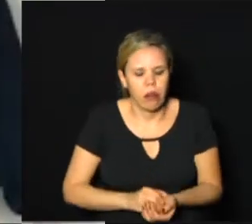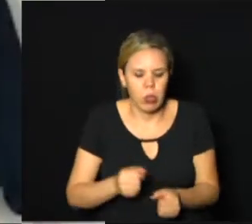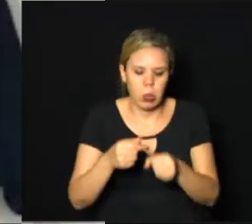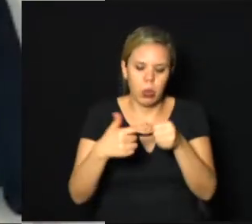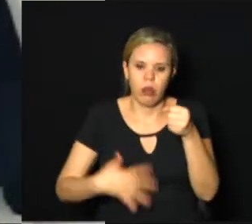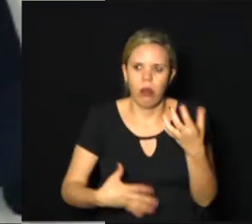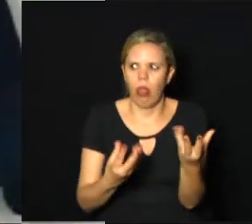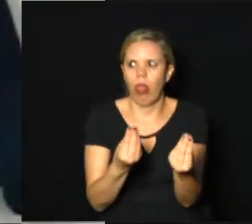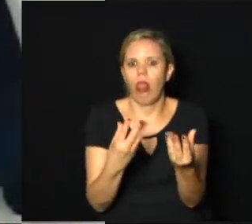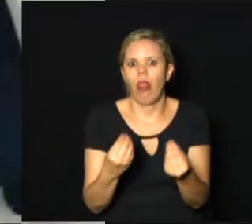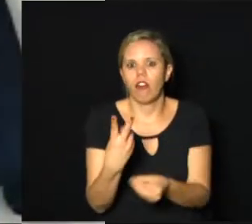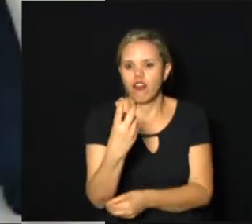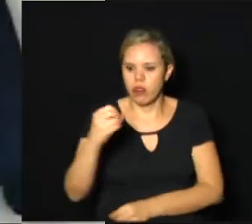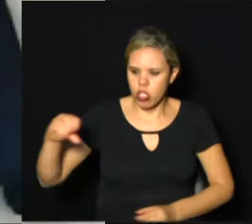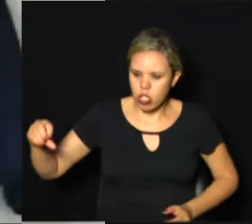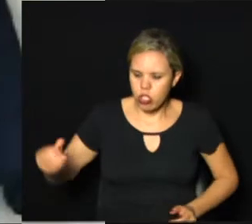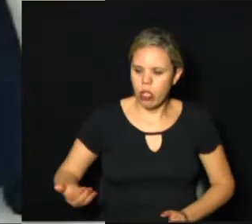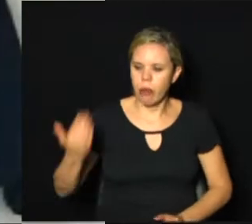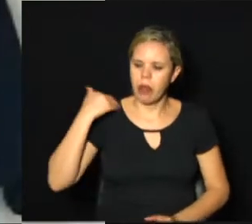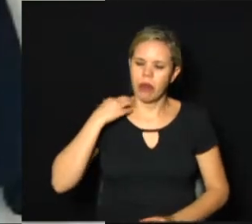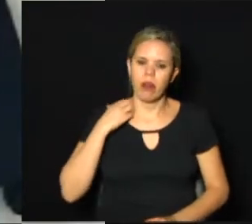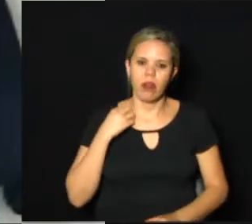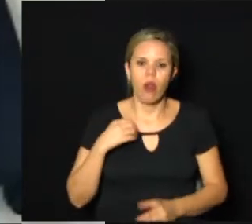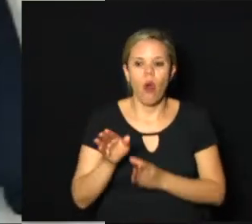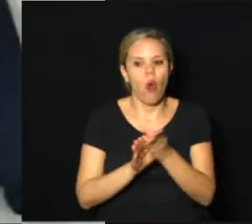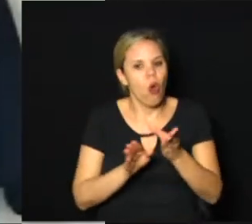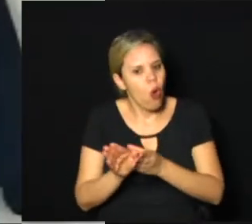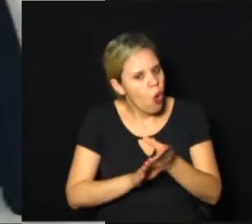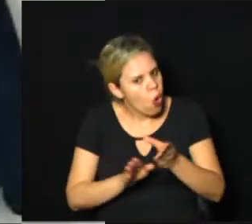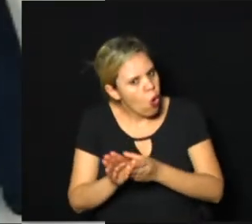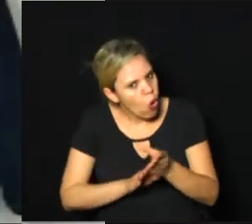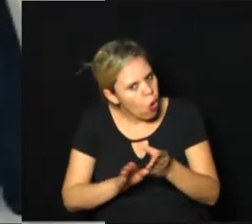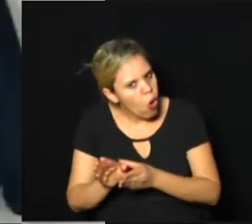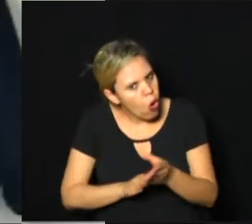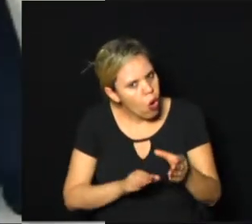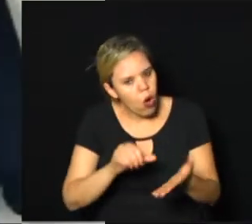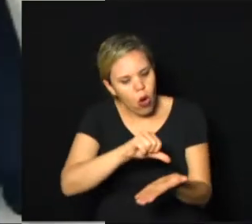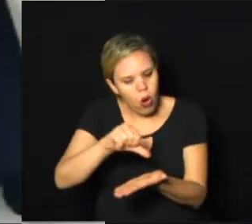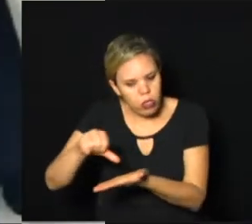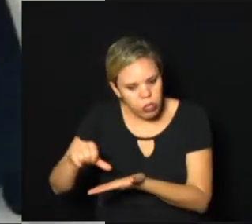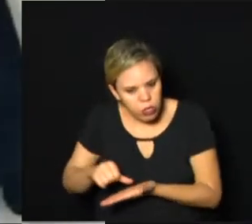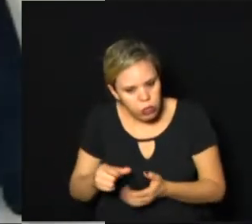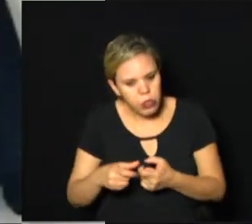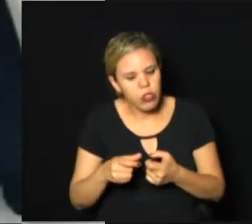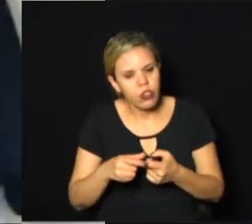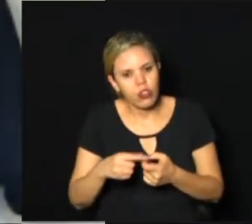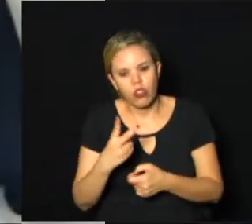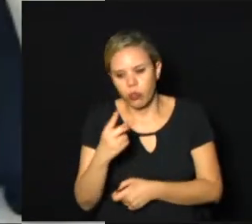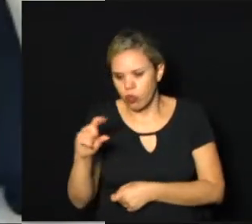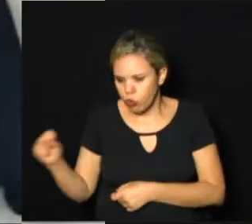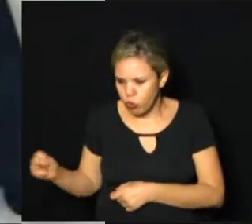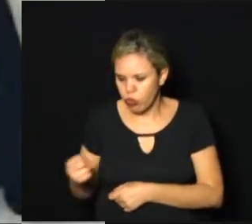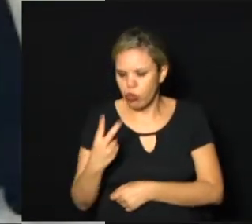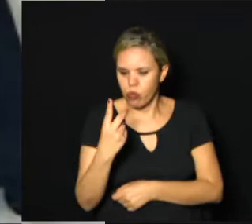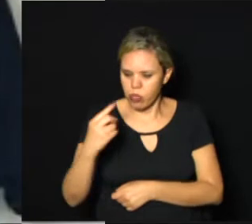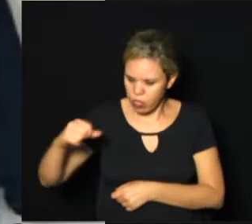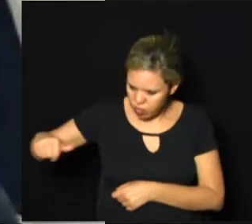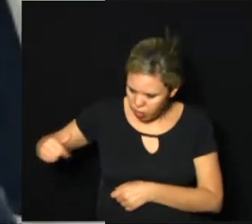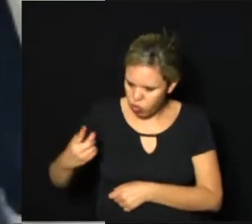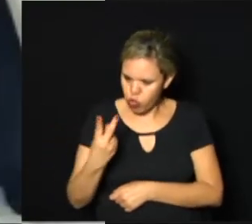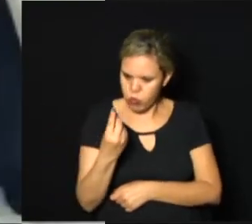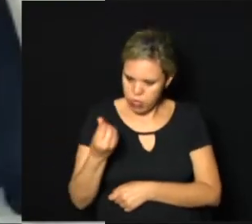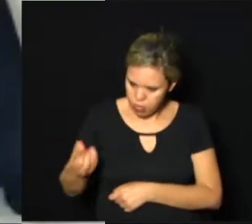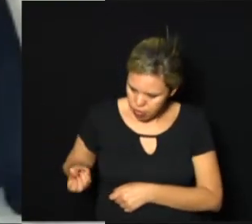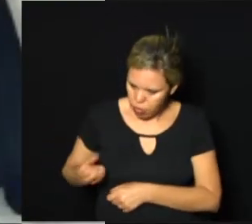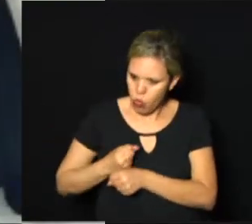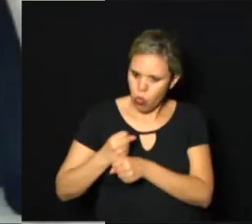vai ver notícia de 2019, você vai ver recomendação do Conselho Regional de Medicina em 2018, você vai ver notícia de 2017, 2016, porque